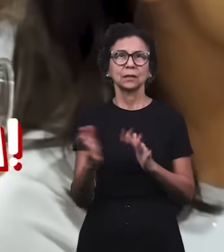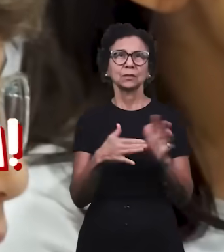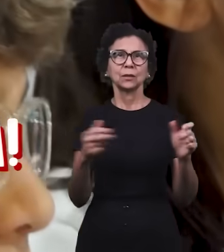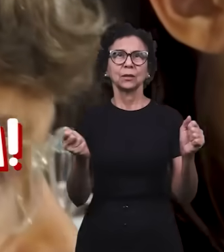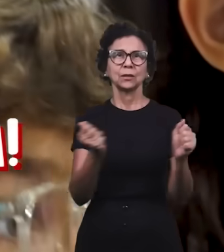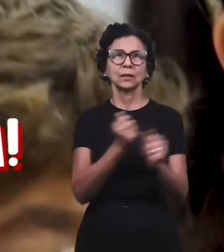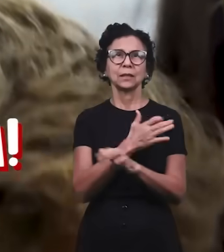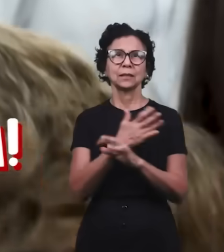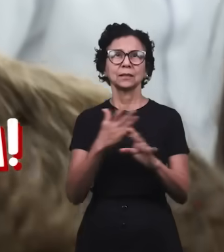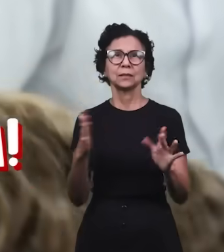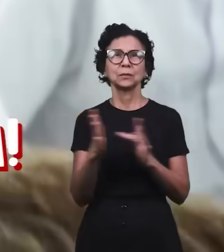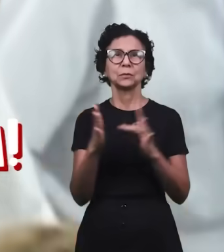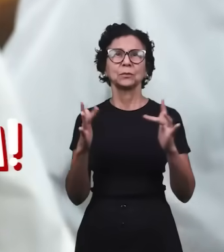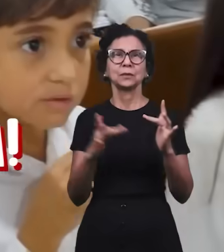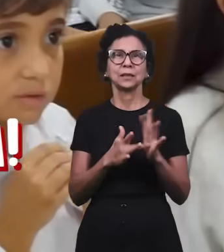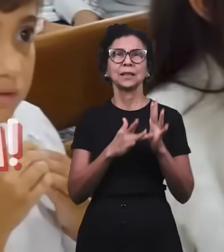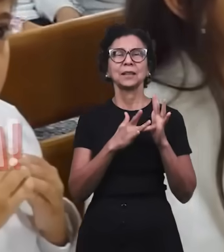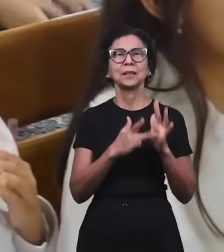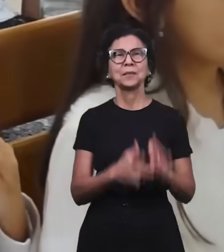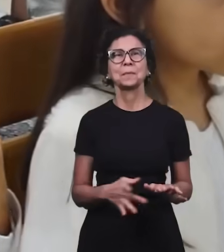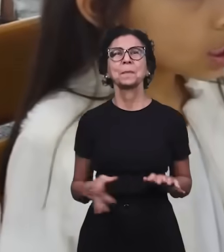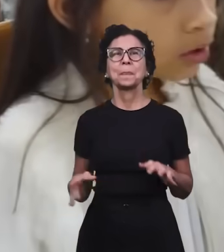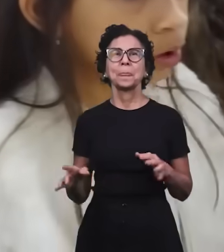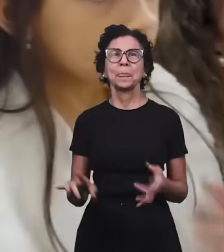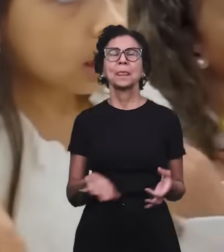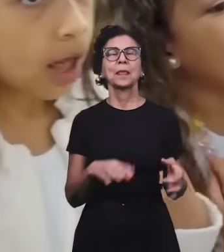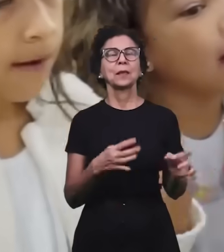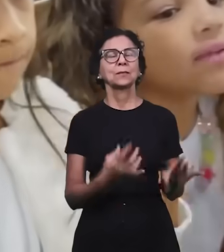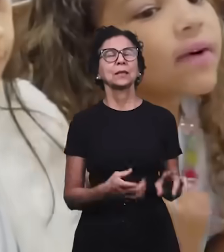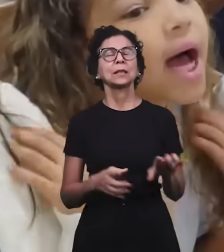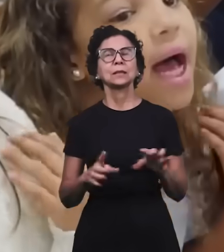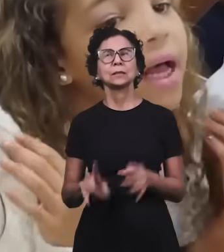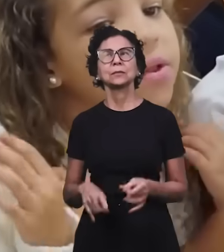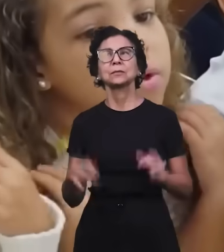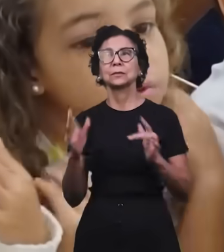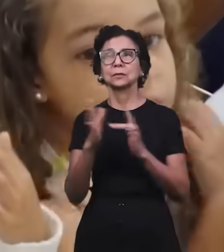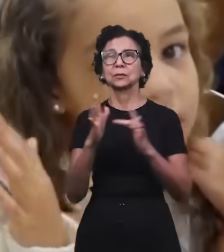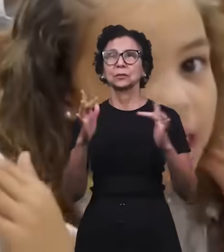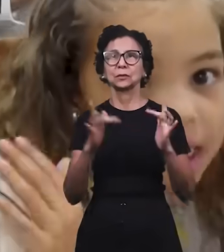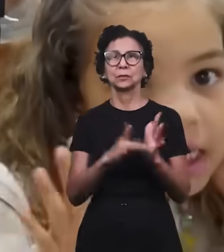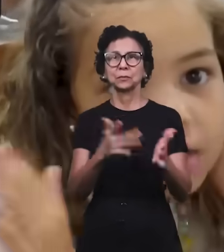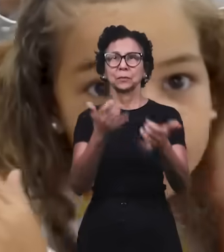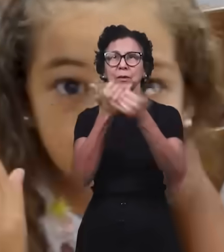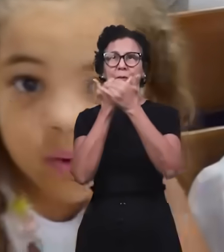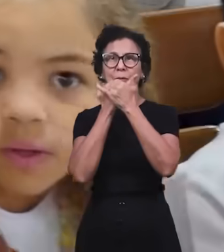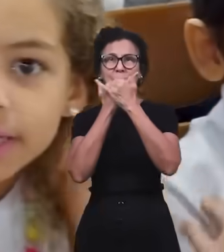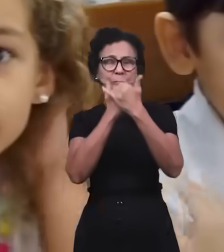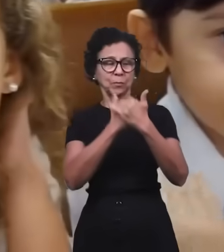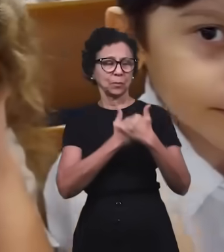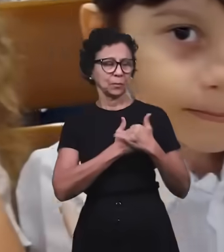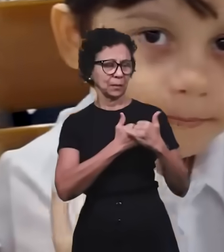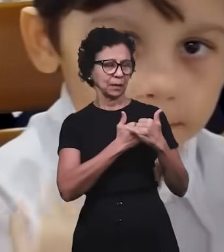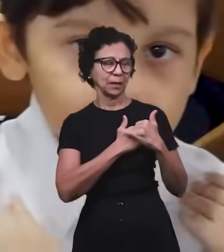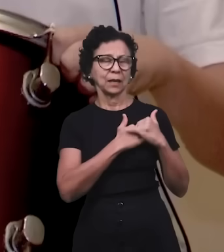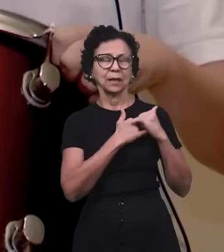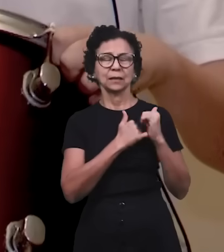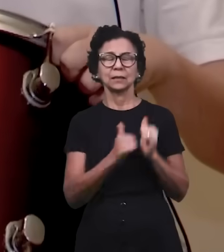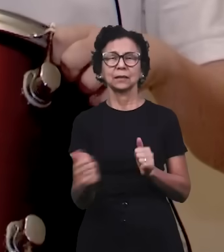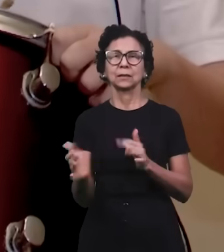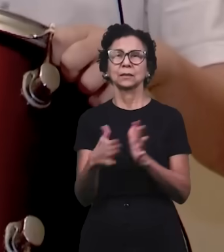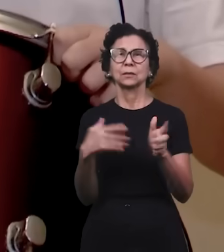aleluia, glória, aleluia. Fui lavado no sangue do Cordeiro,